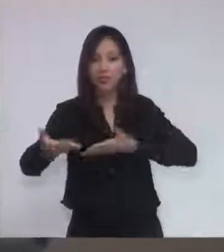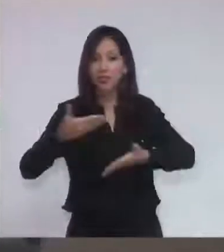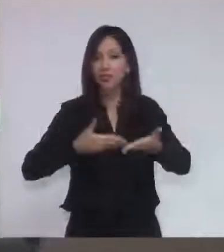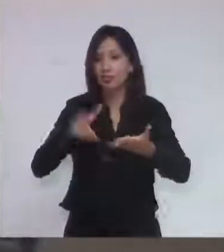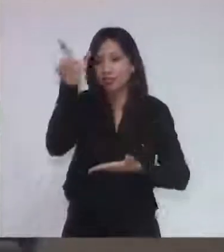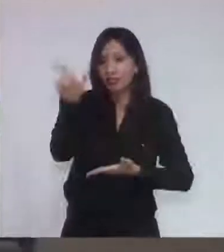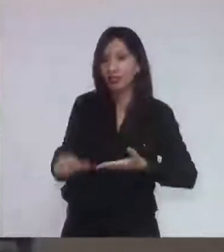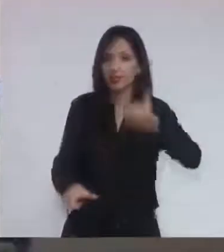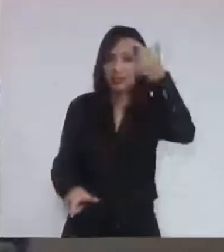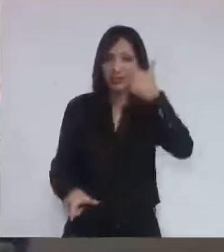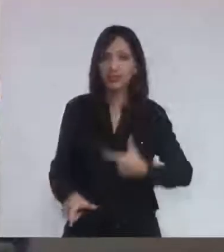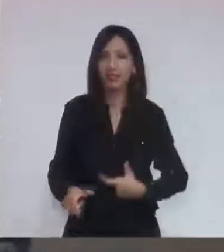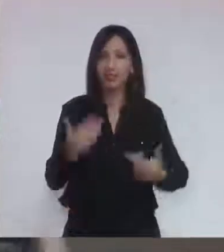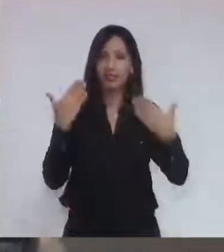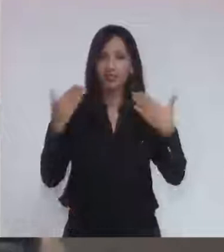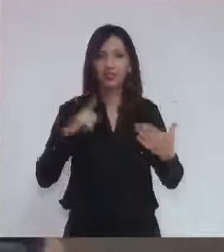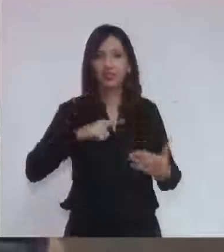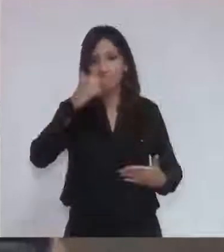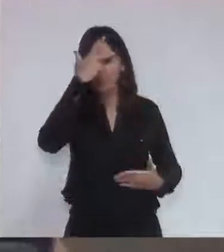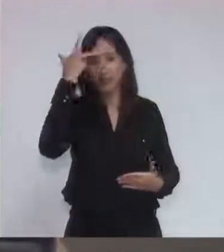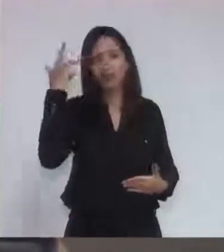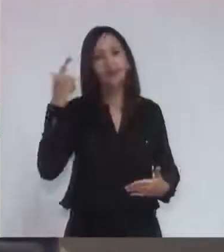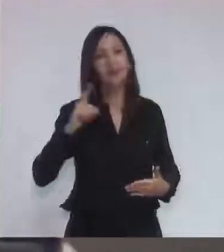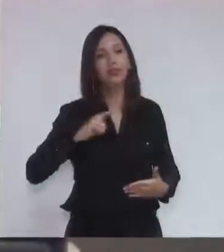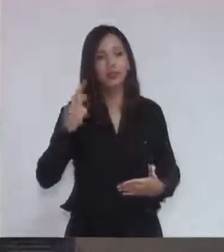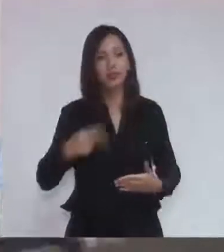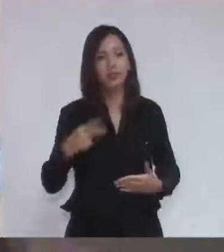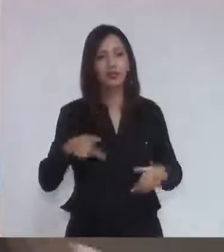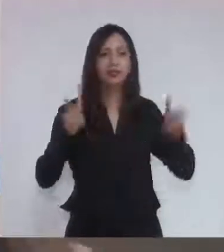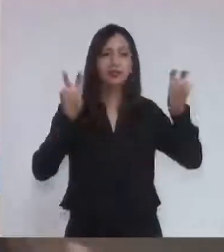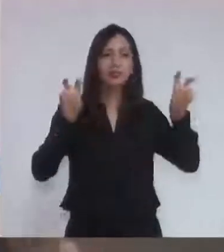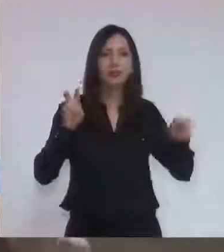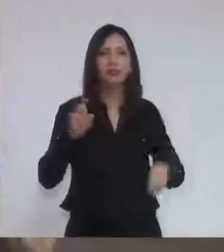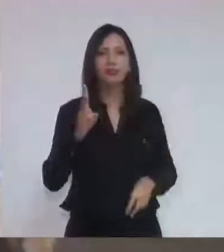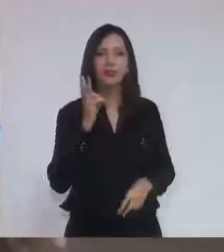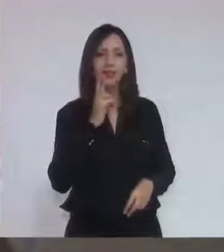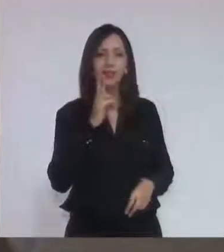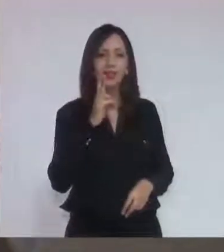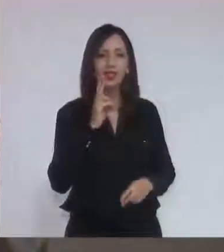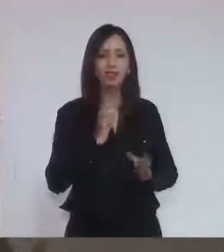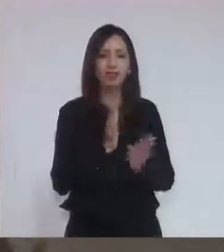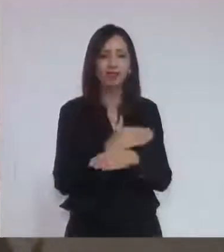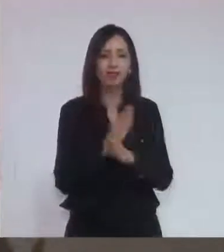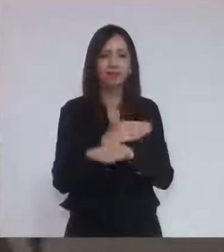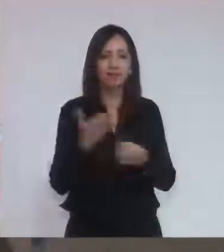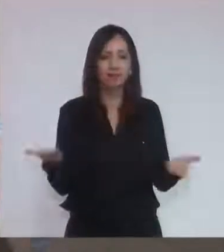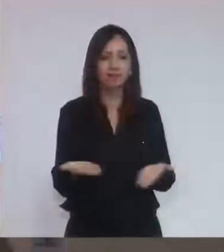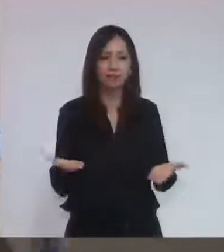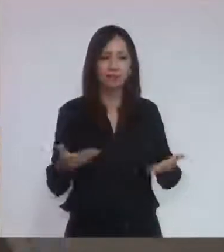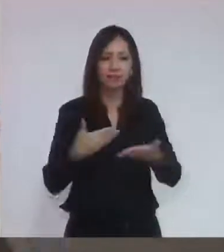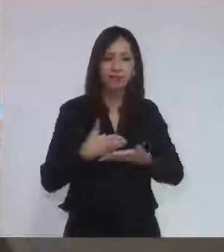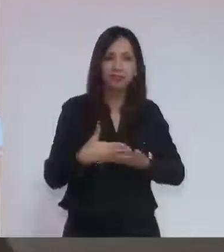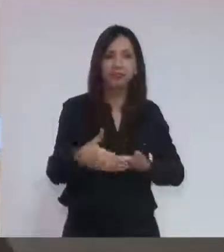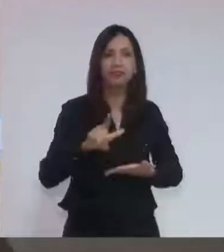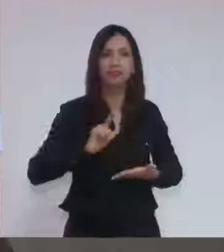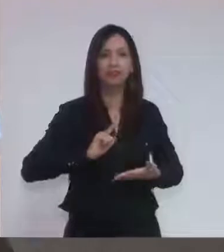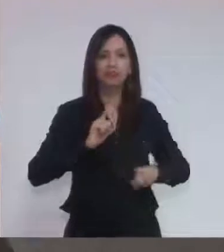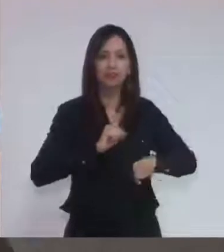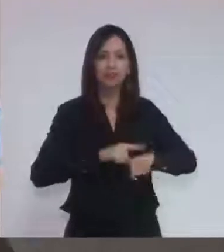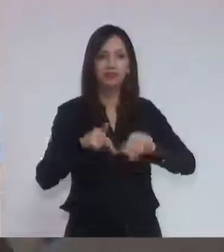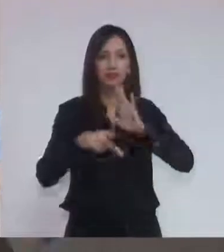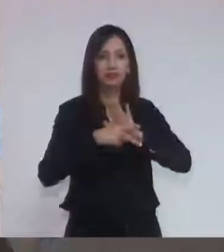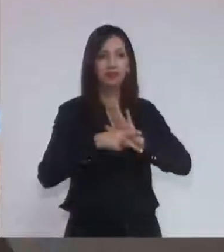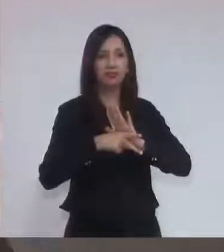percebo que, por algum motivo, o Vinhedo se perdeu aí. Por que eu falo isso? Porque a partir do momento que o próprio poder